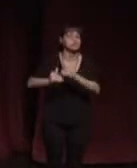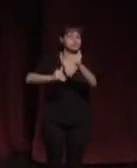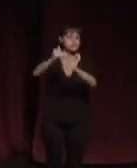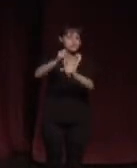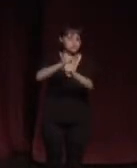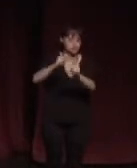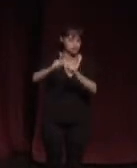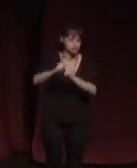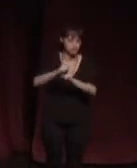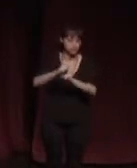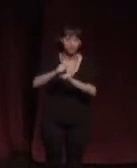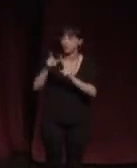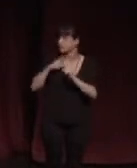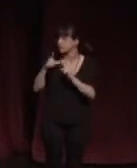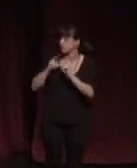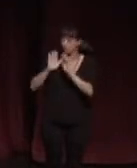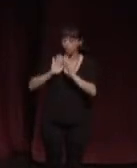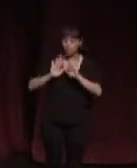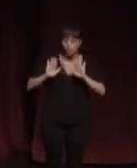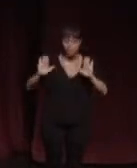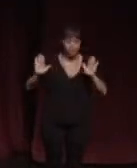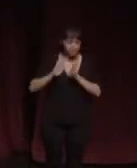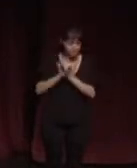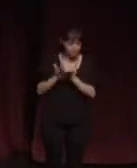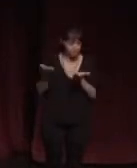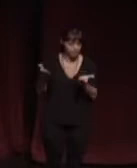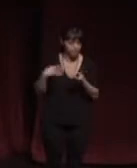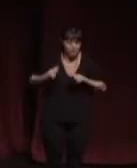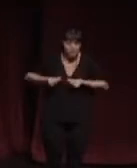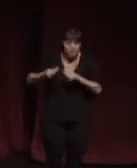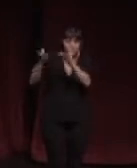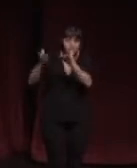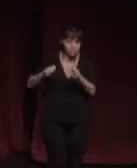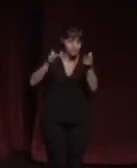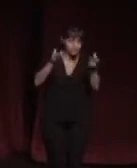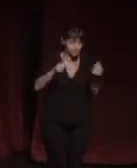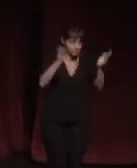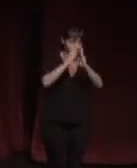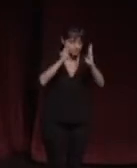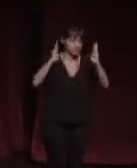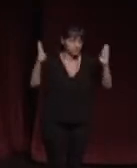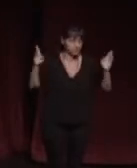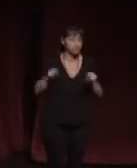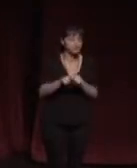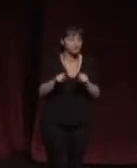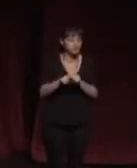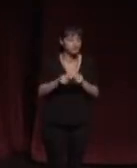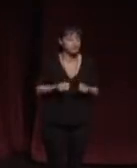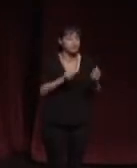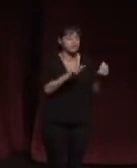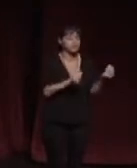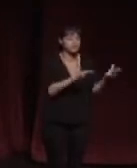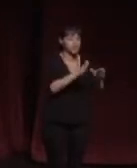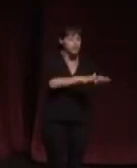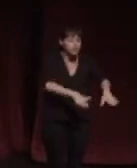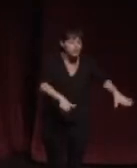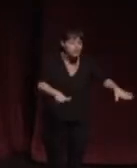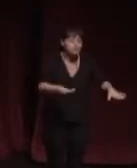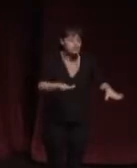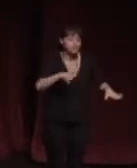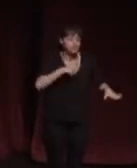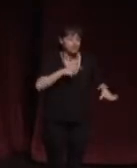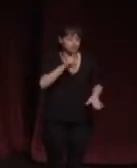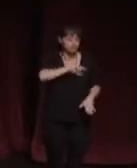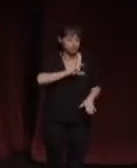essas coleções e algumas dessas bibliotecas para as crianças e famílias do Bolsa Família. Ou